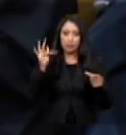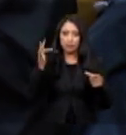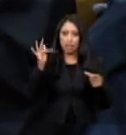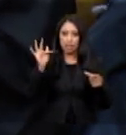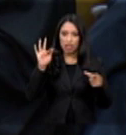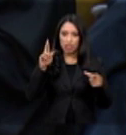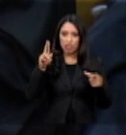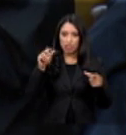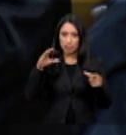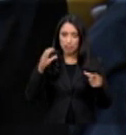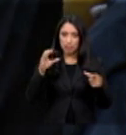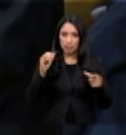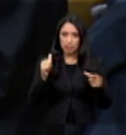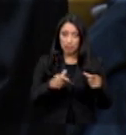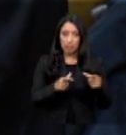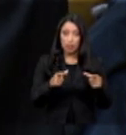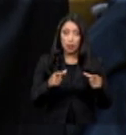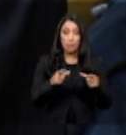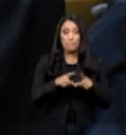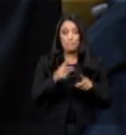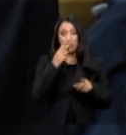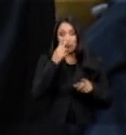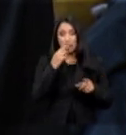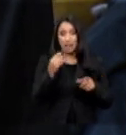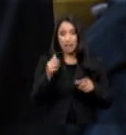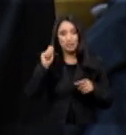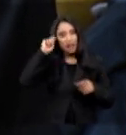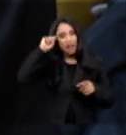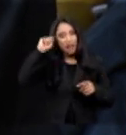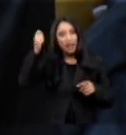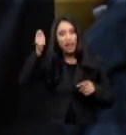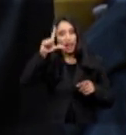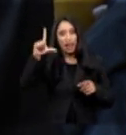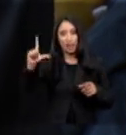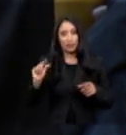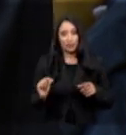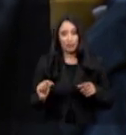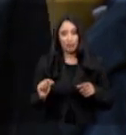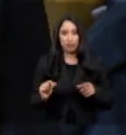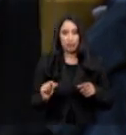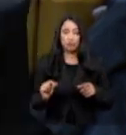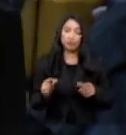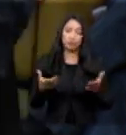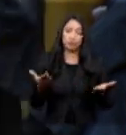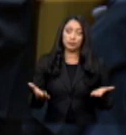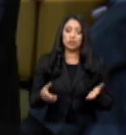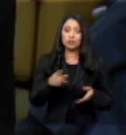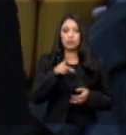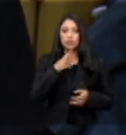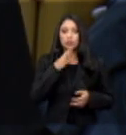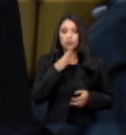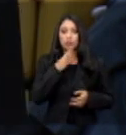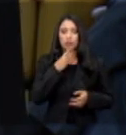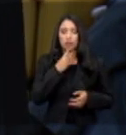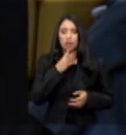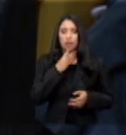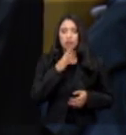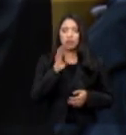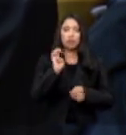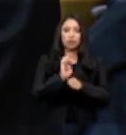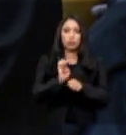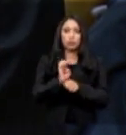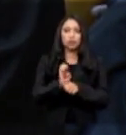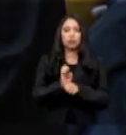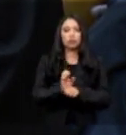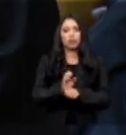acontece? Nós somos um estado, Vossas Excelências têm ciência disso, somos um estado que faz o nosso dever de casa.